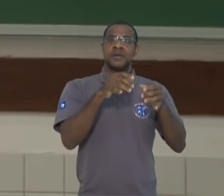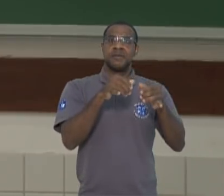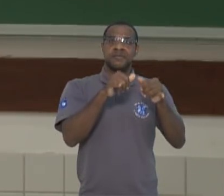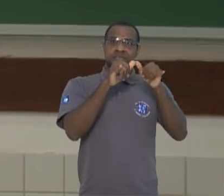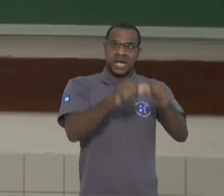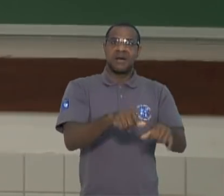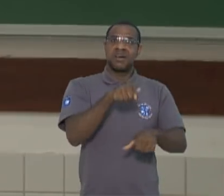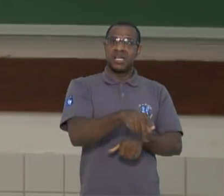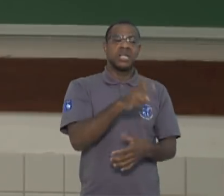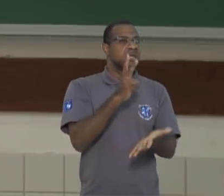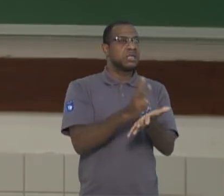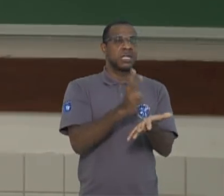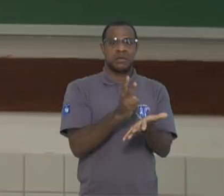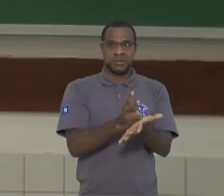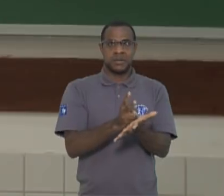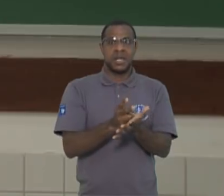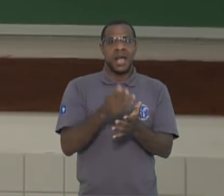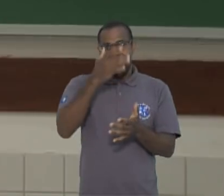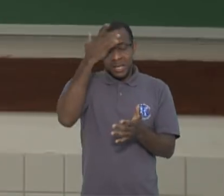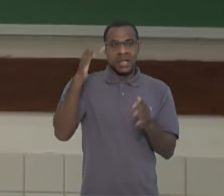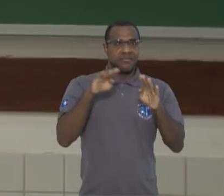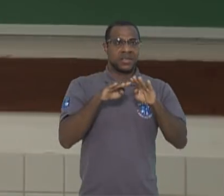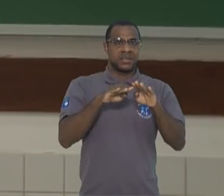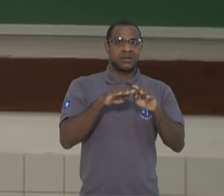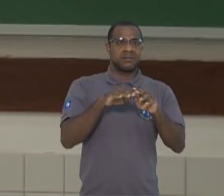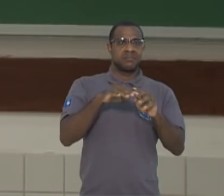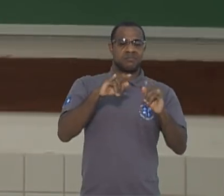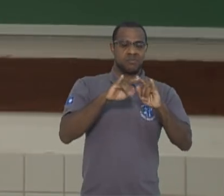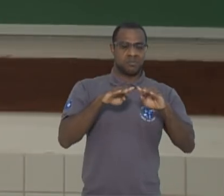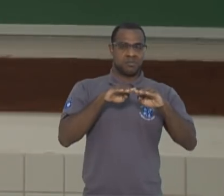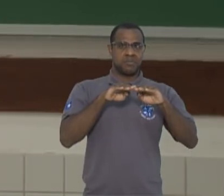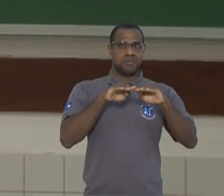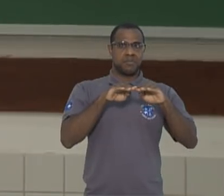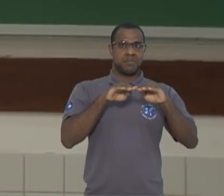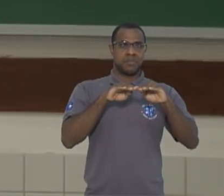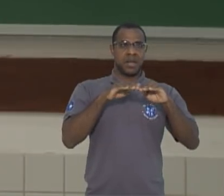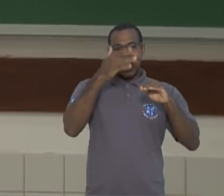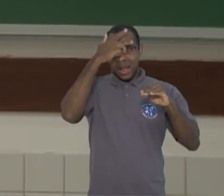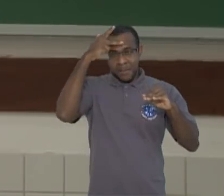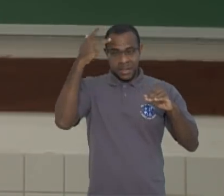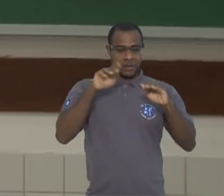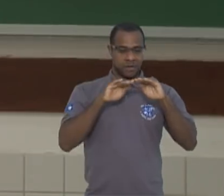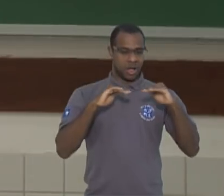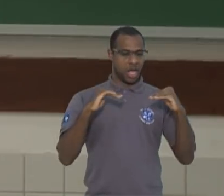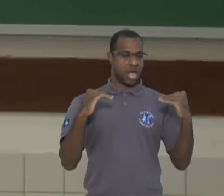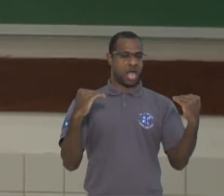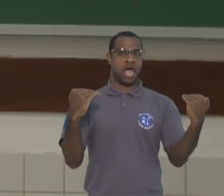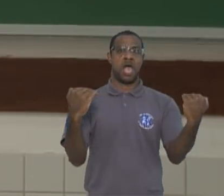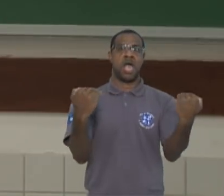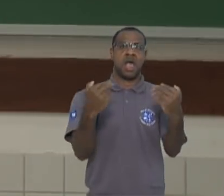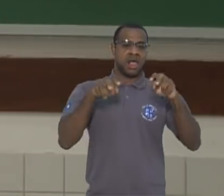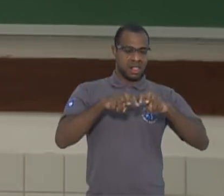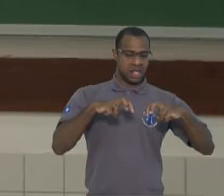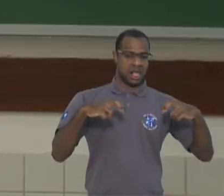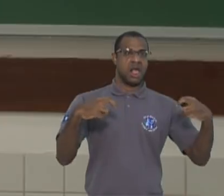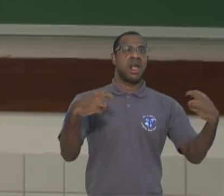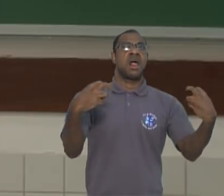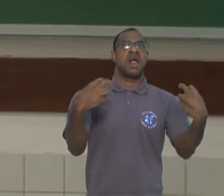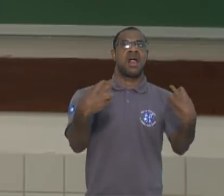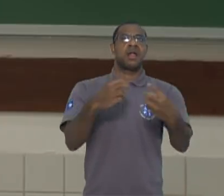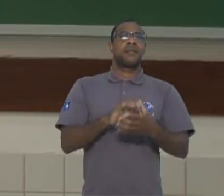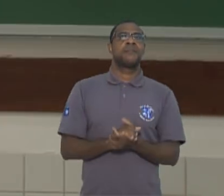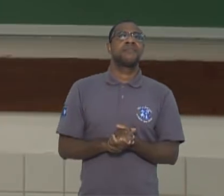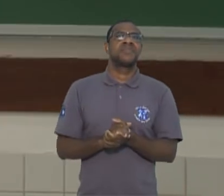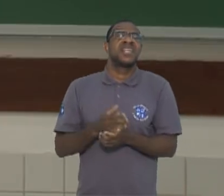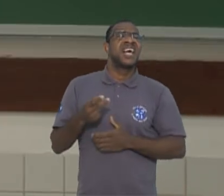plateia fica ao redor, o palco ali no centro. É, a partir do século XVIII, passou a ser itinerante, né? A gente já falou